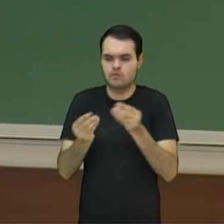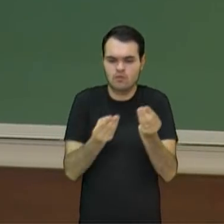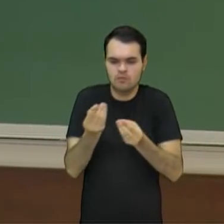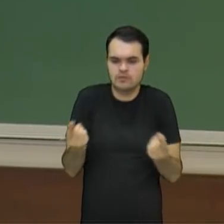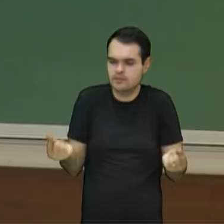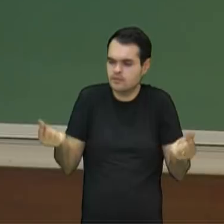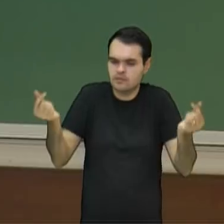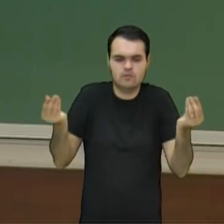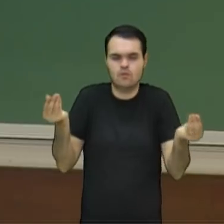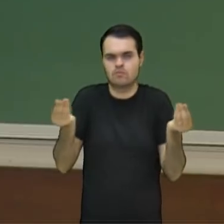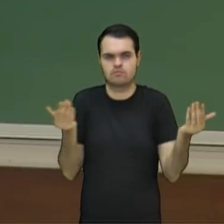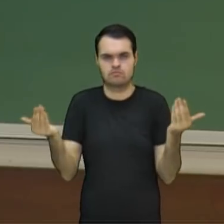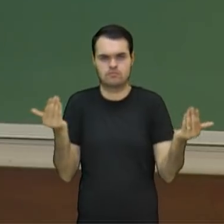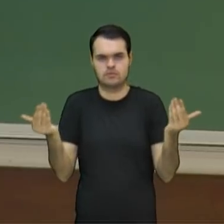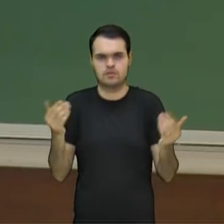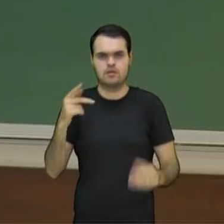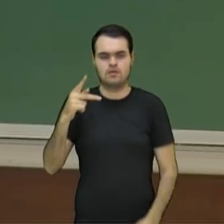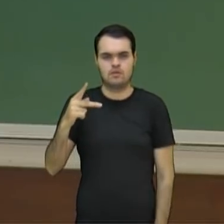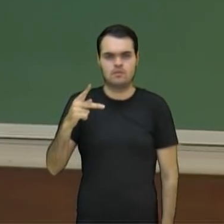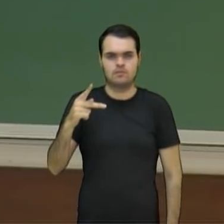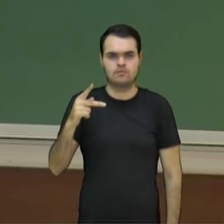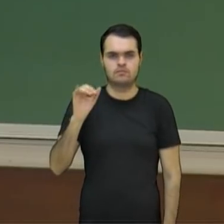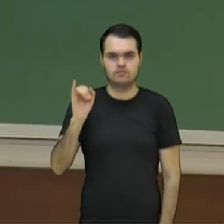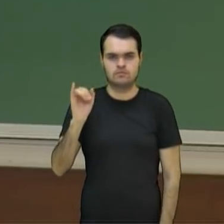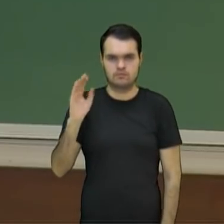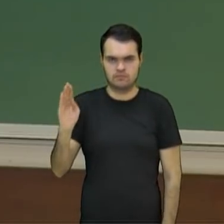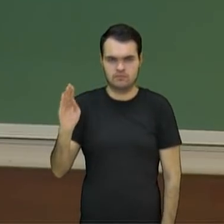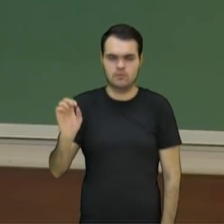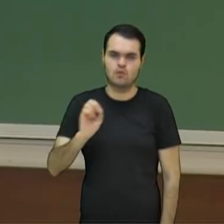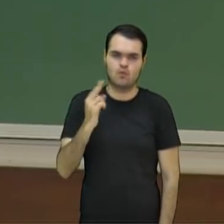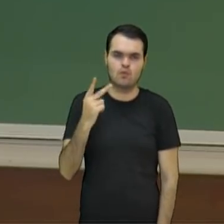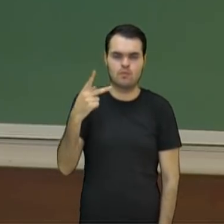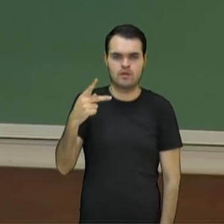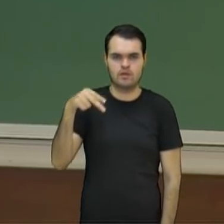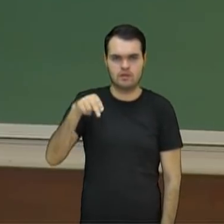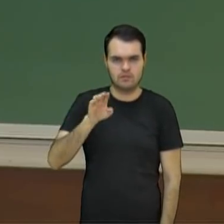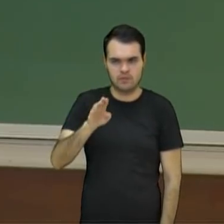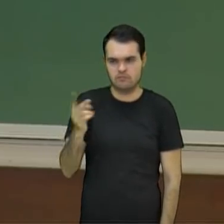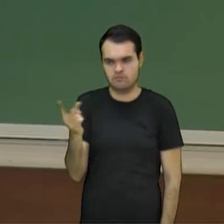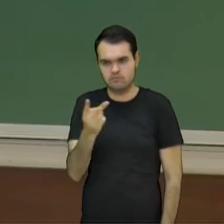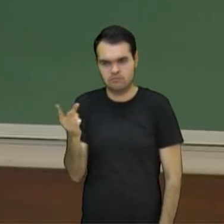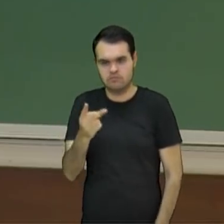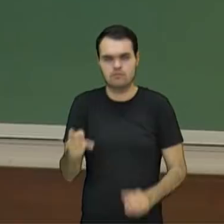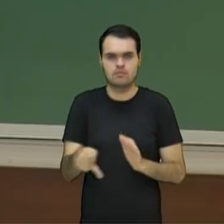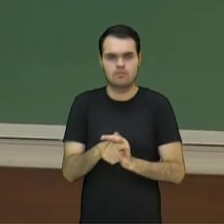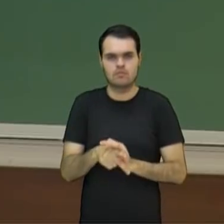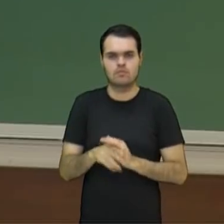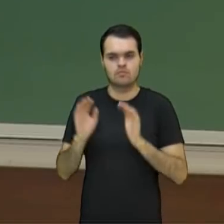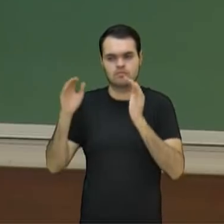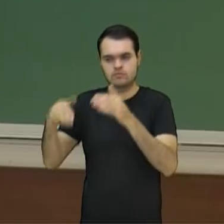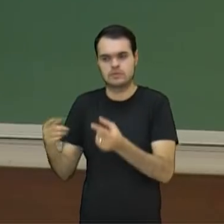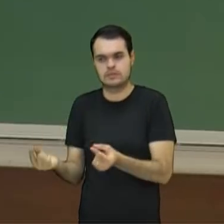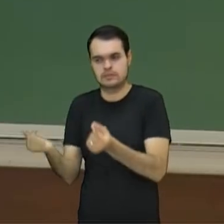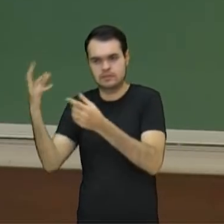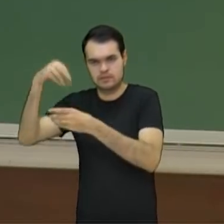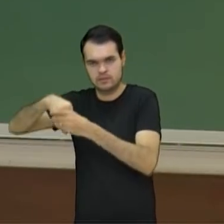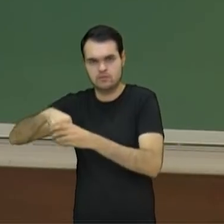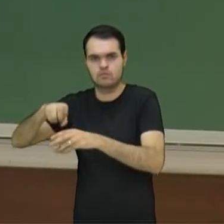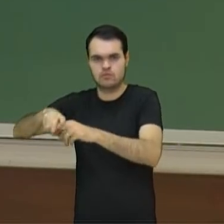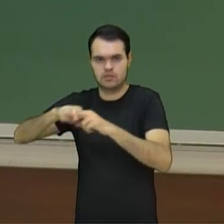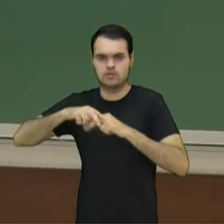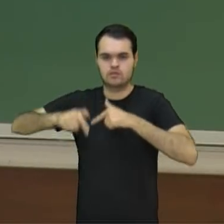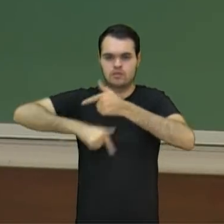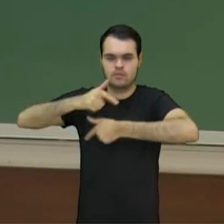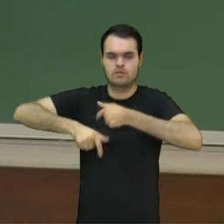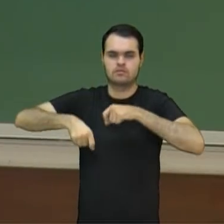riquezas. Então, o produto interno bruto ou produto nacional bruto do país vai ser composto boa parte das suas riquezas pelas